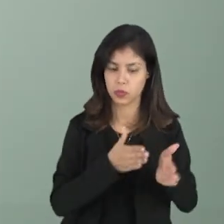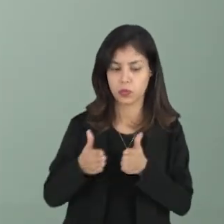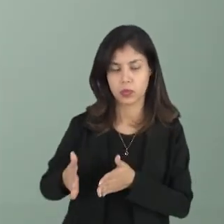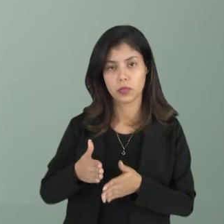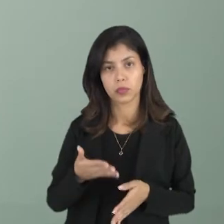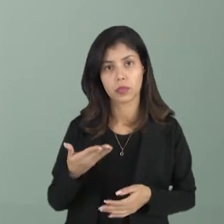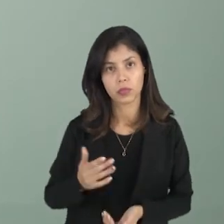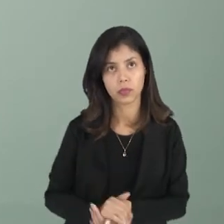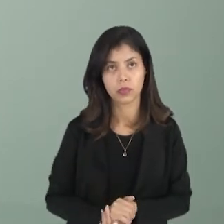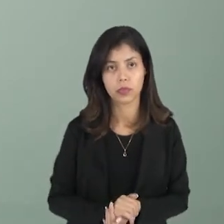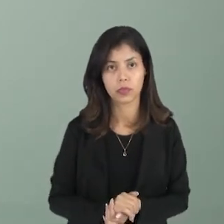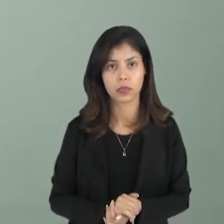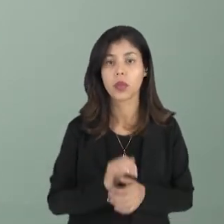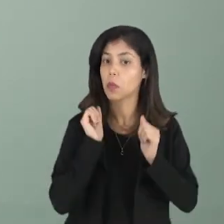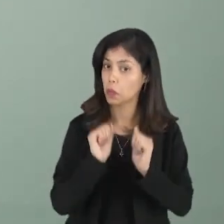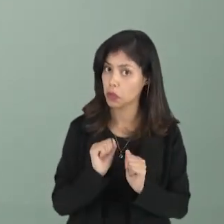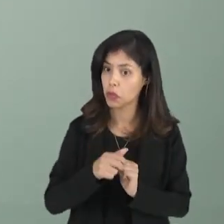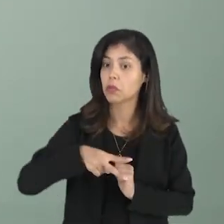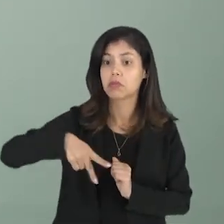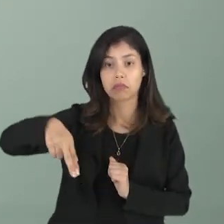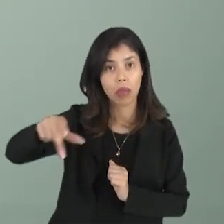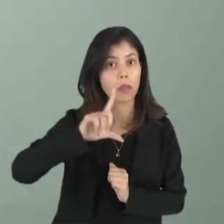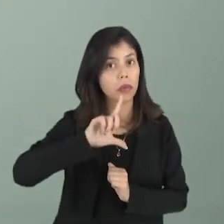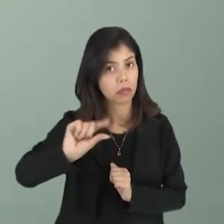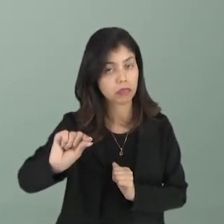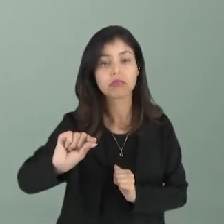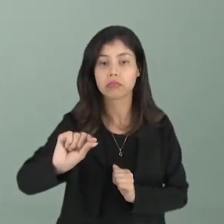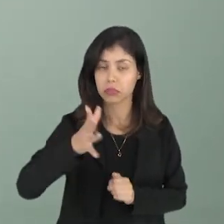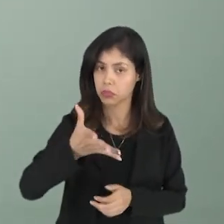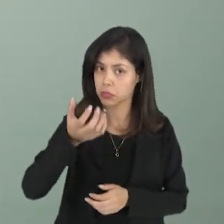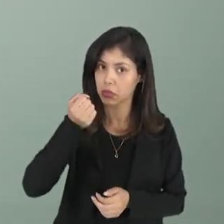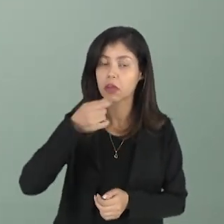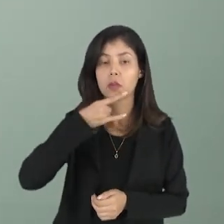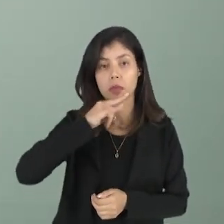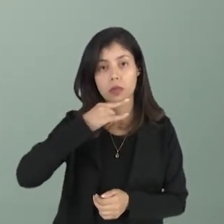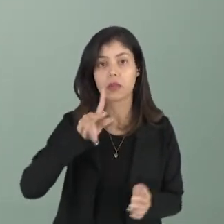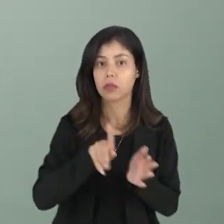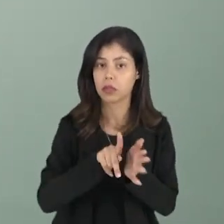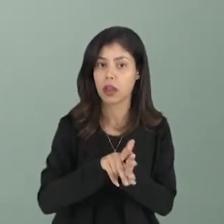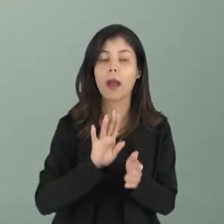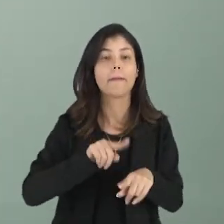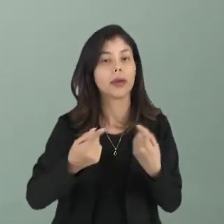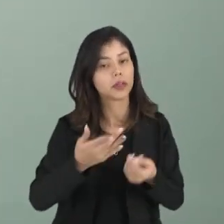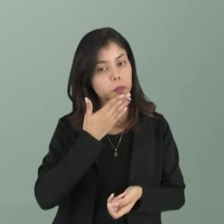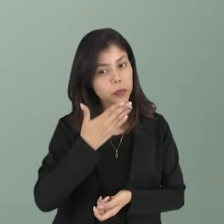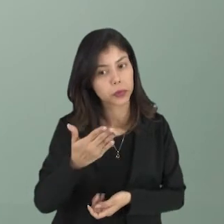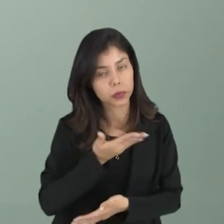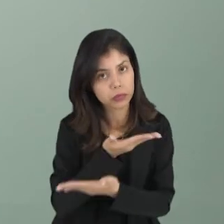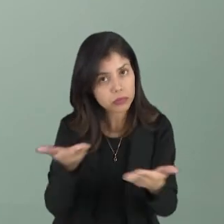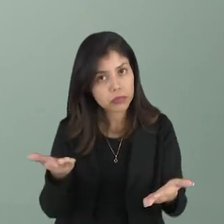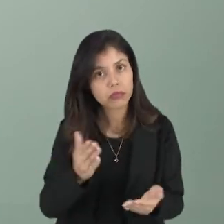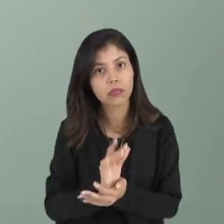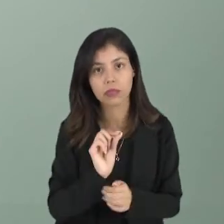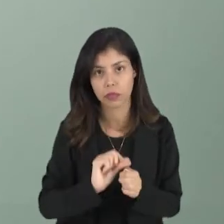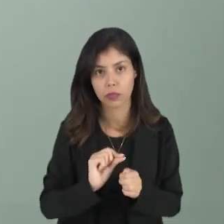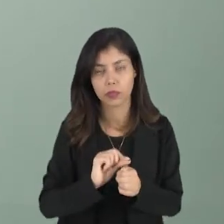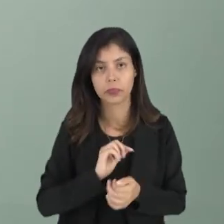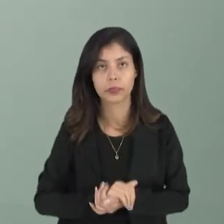a fazer a inferência de que ele poderia ir buscar a própria cerveja, mas não, ele pede a ela que o